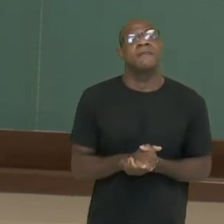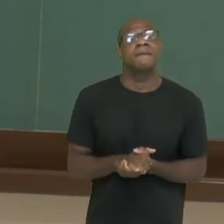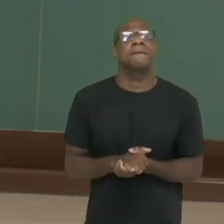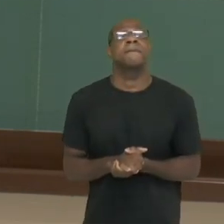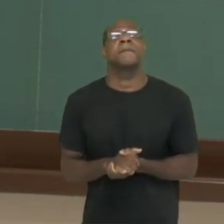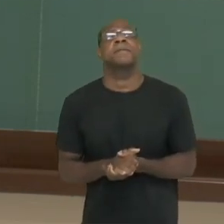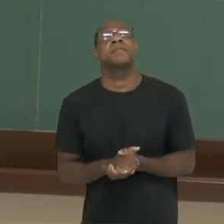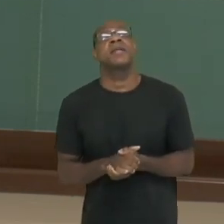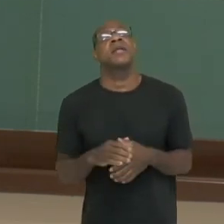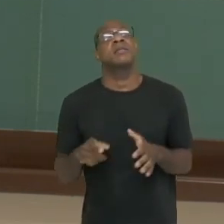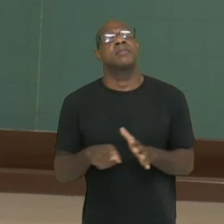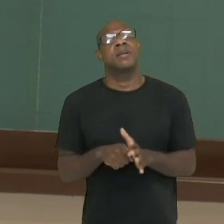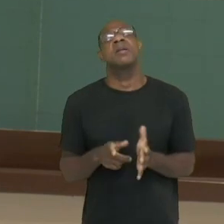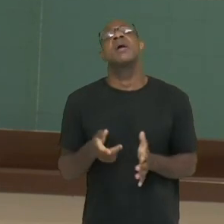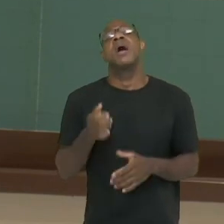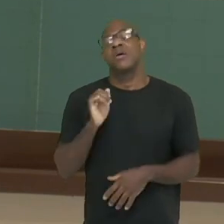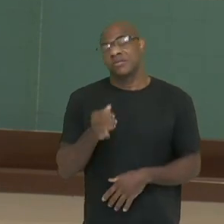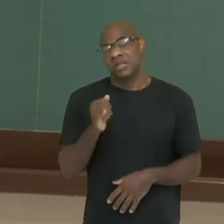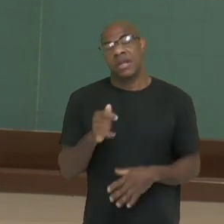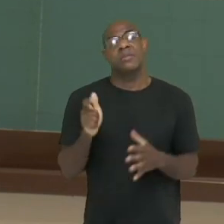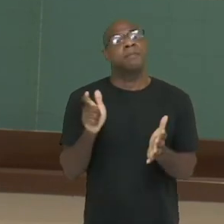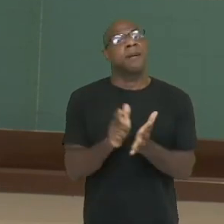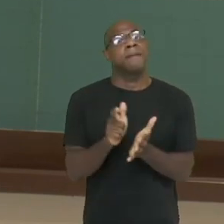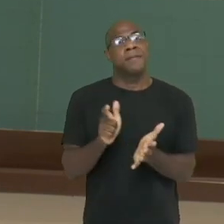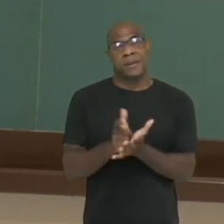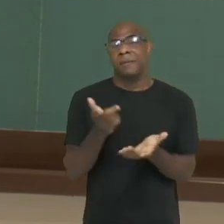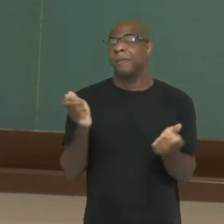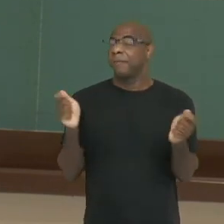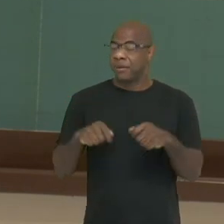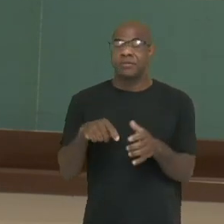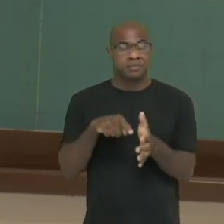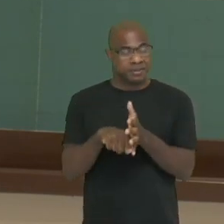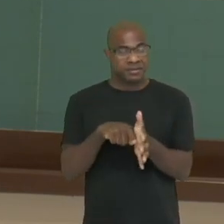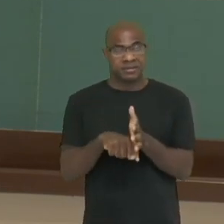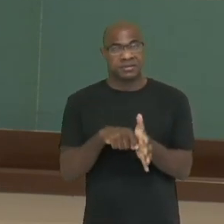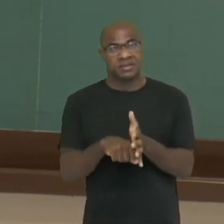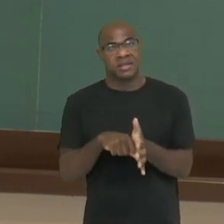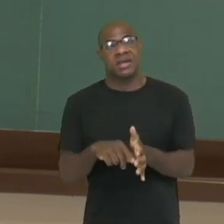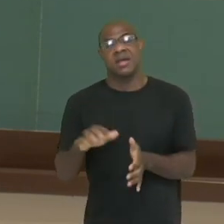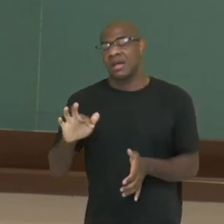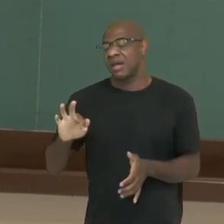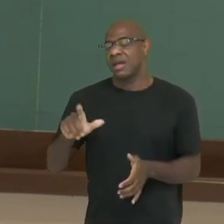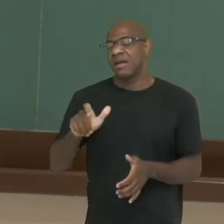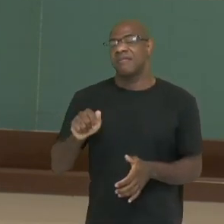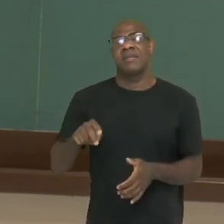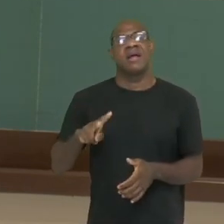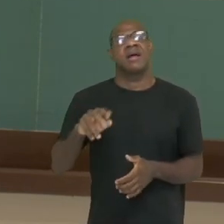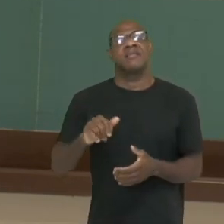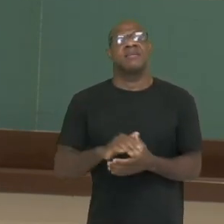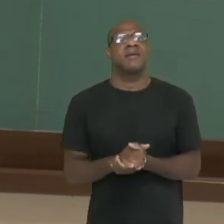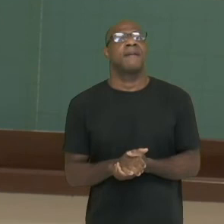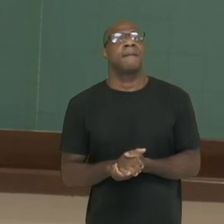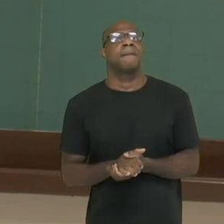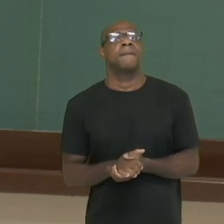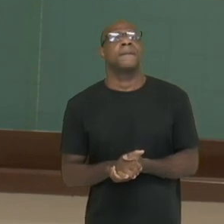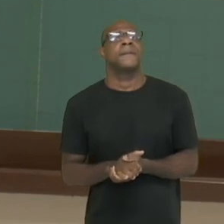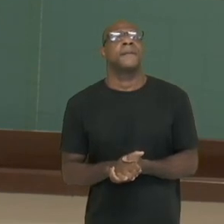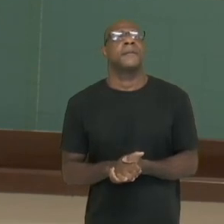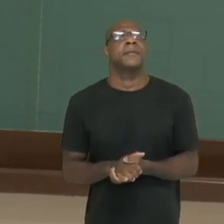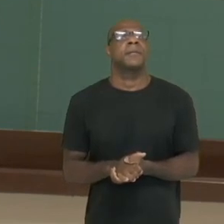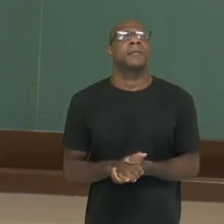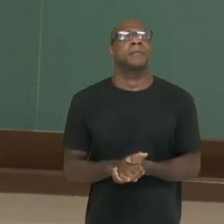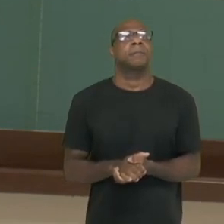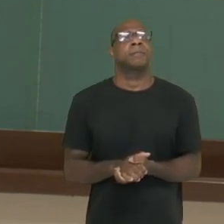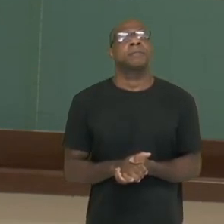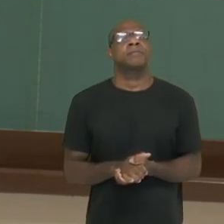do teatro de papel, tá bom? Então pesquise, né, a Flávia Vokfuch, né? Ela tá ali no